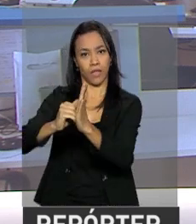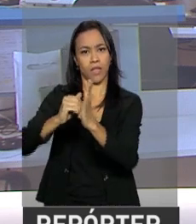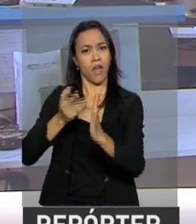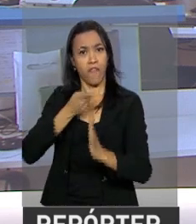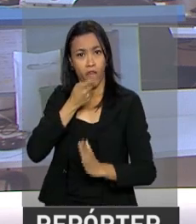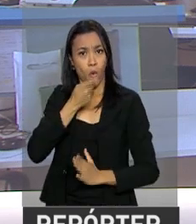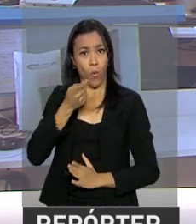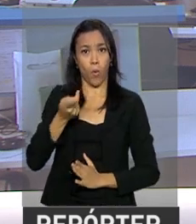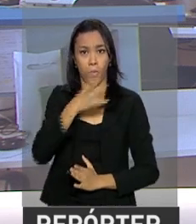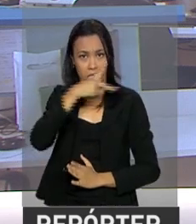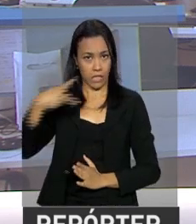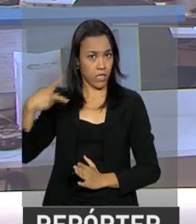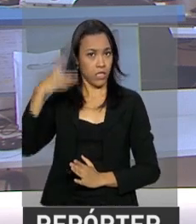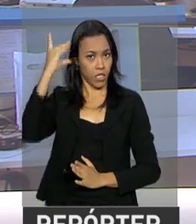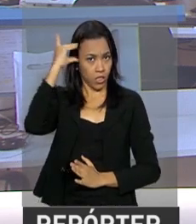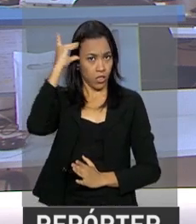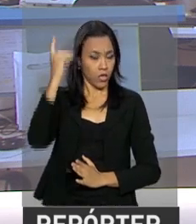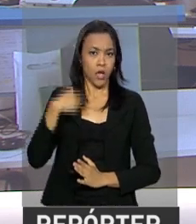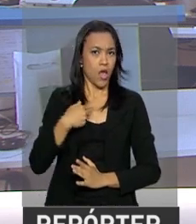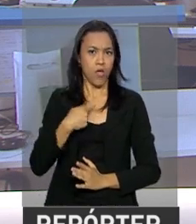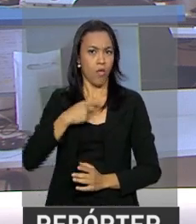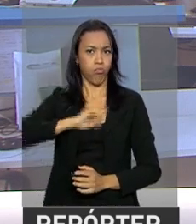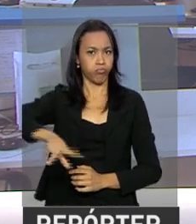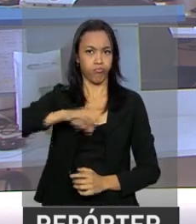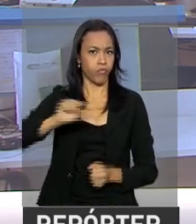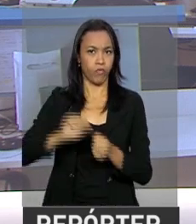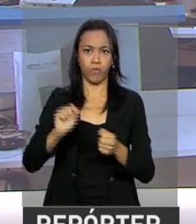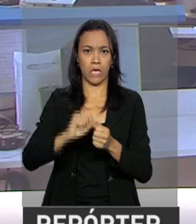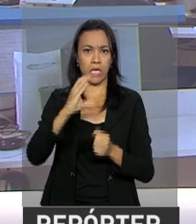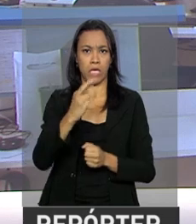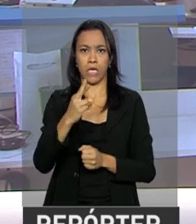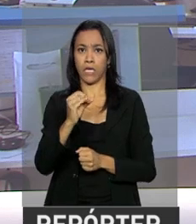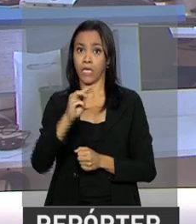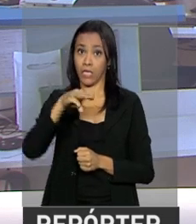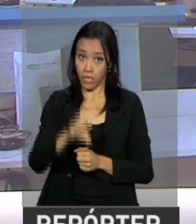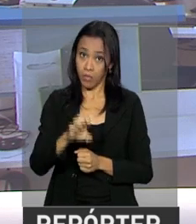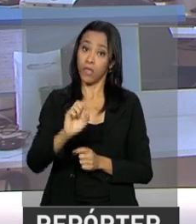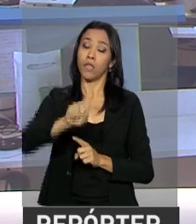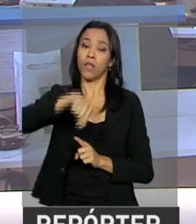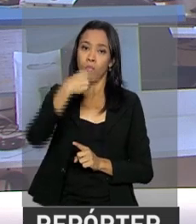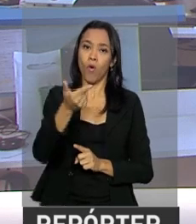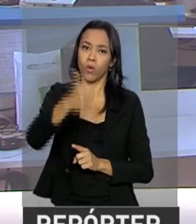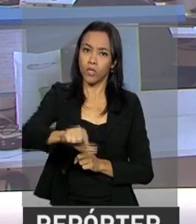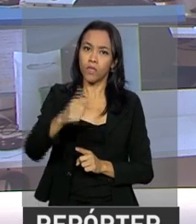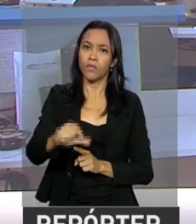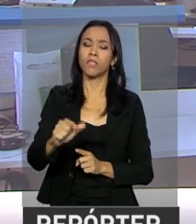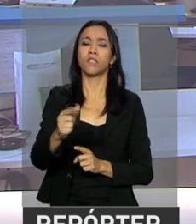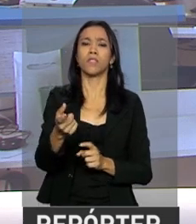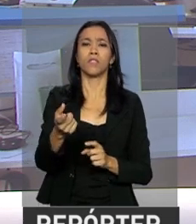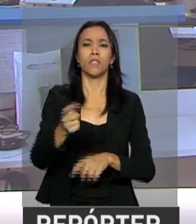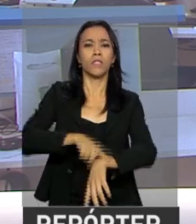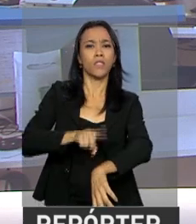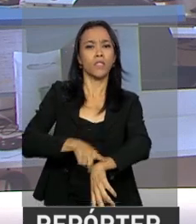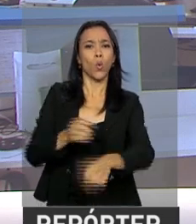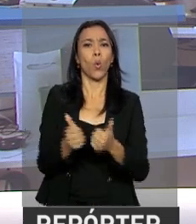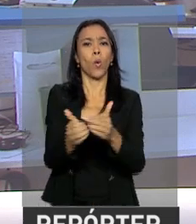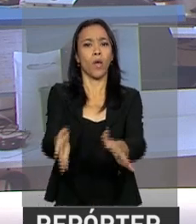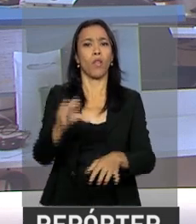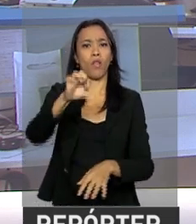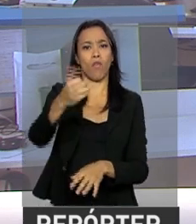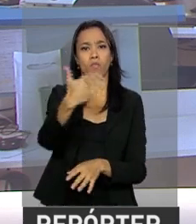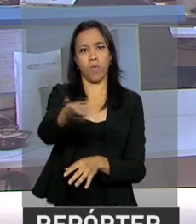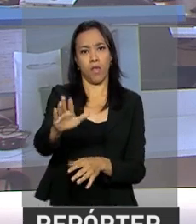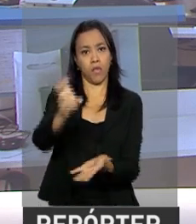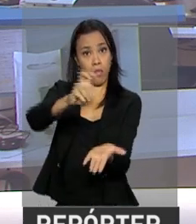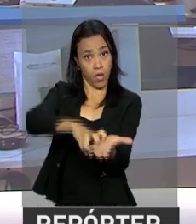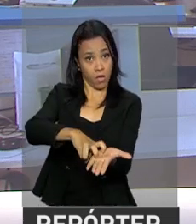não cometeu crime de responsabilidade. O Senado retomou a sessão de julgamento por volta das 9h30 da